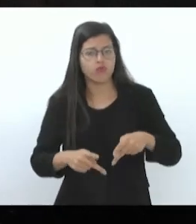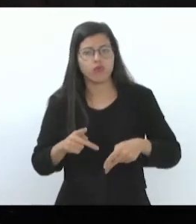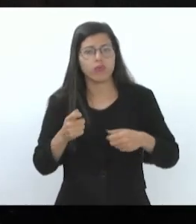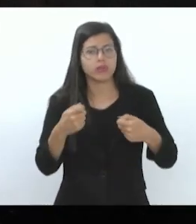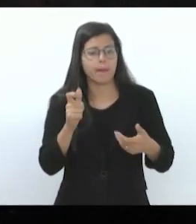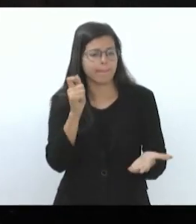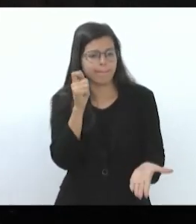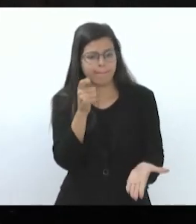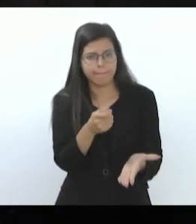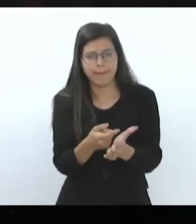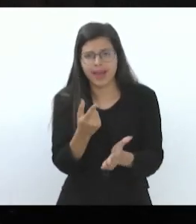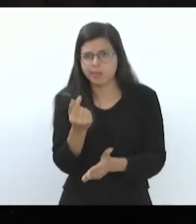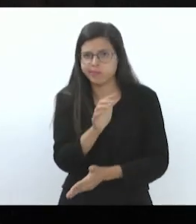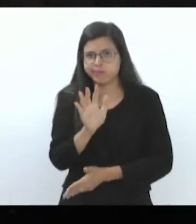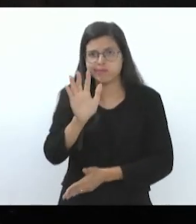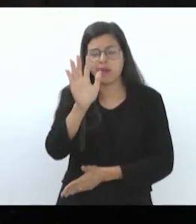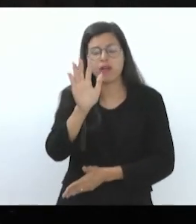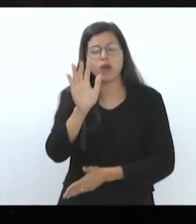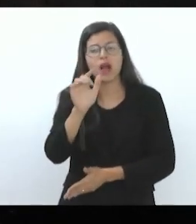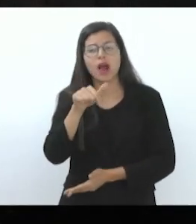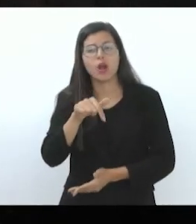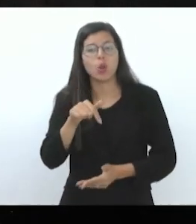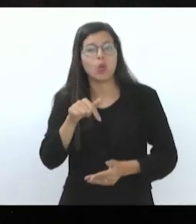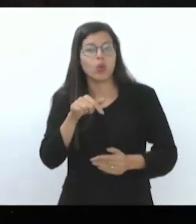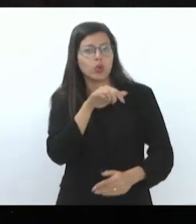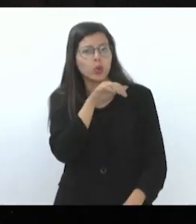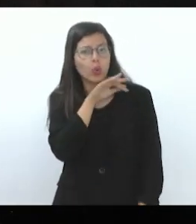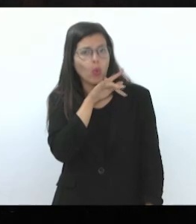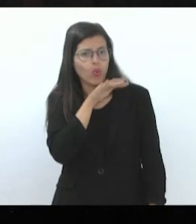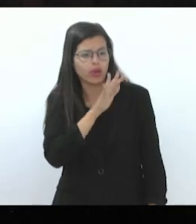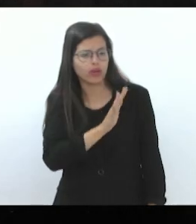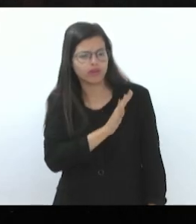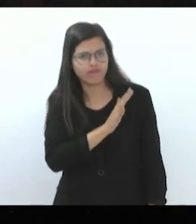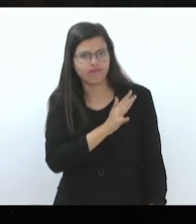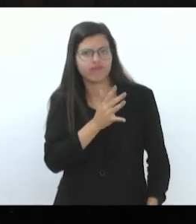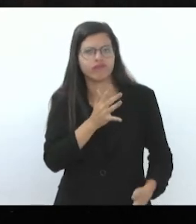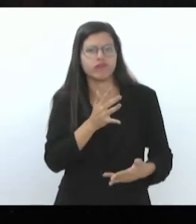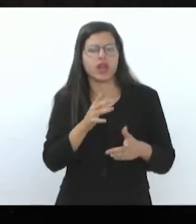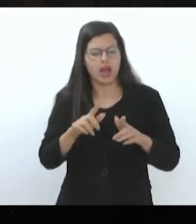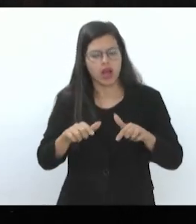o péssimo serviço público que é prestado.